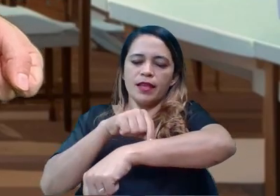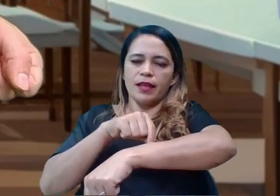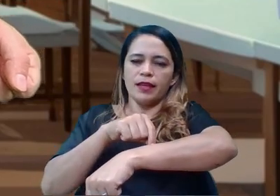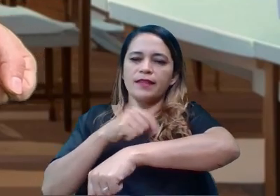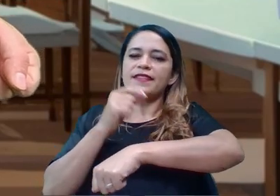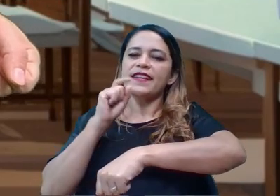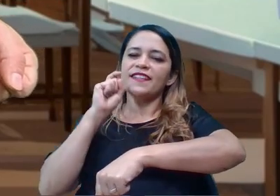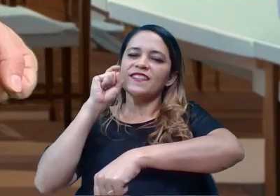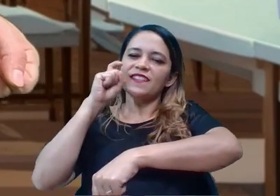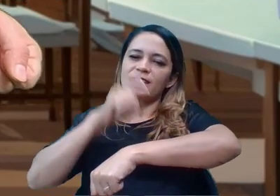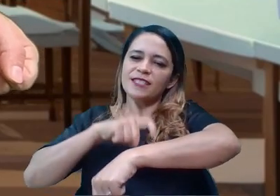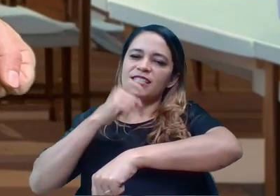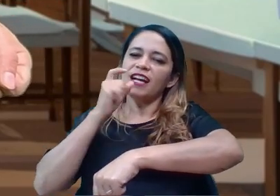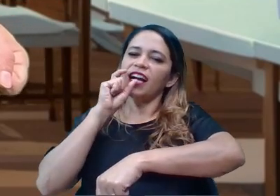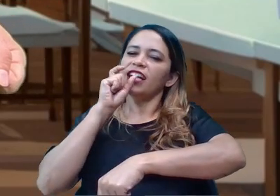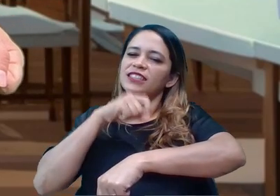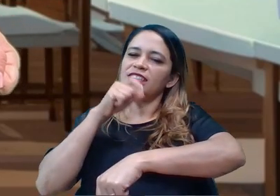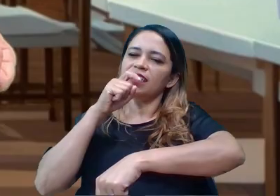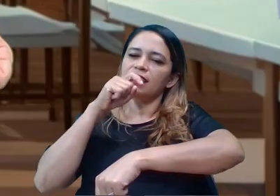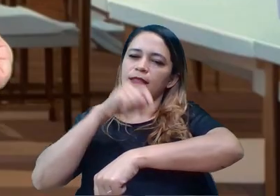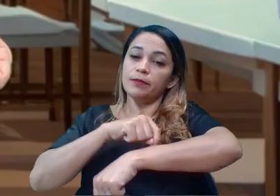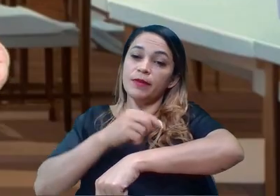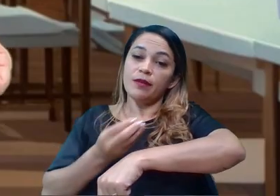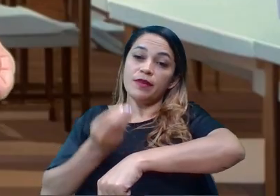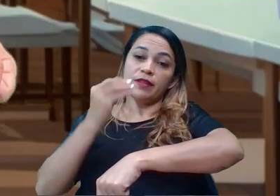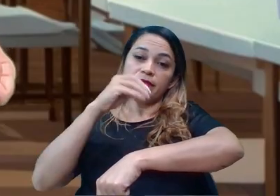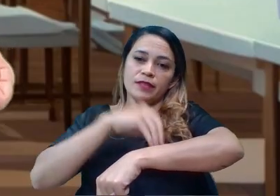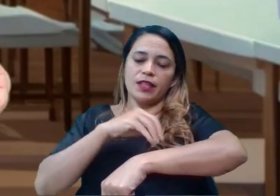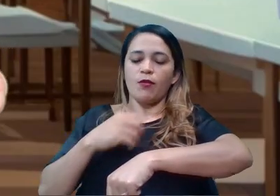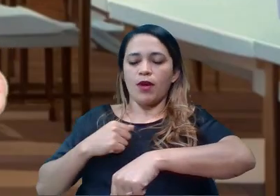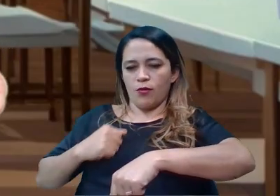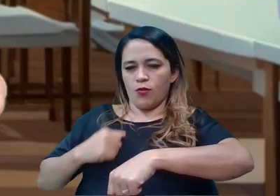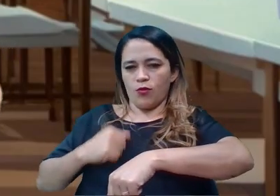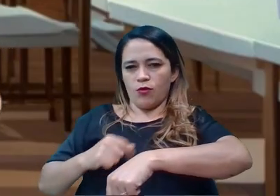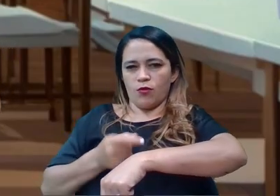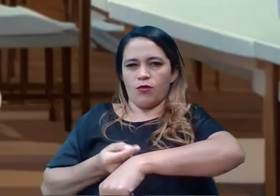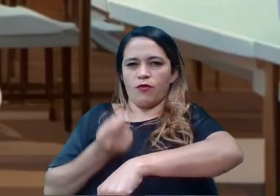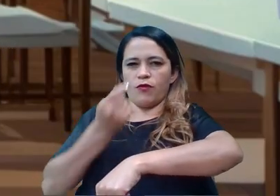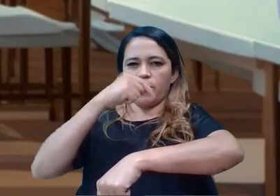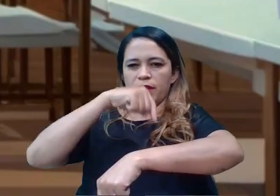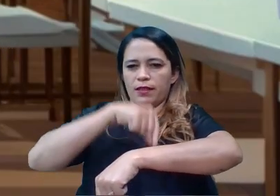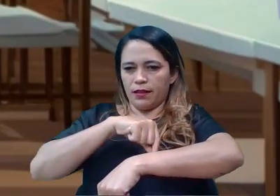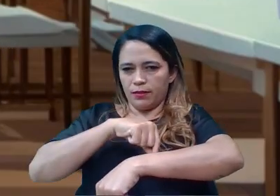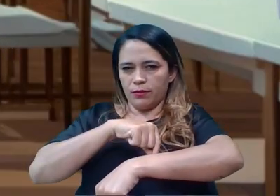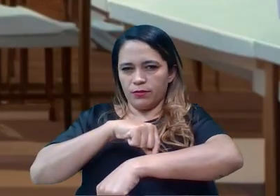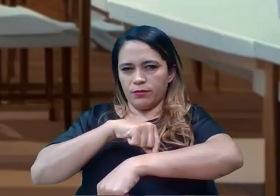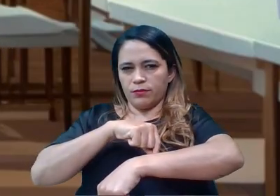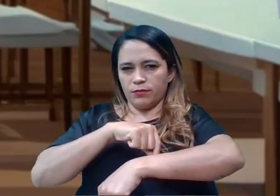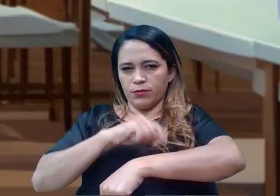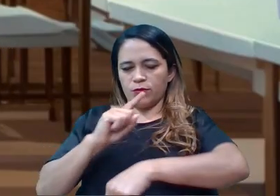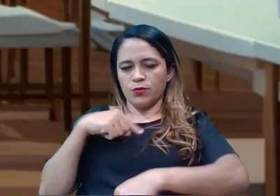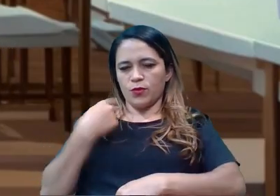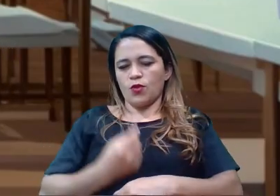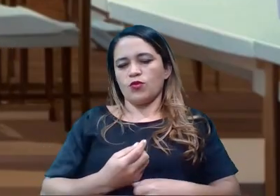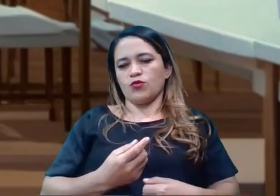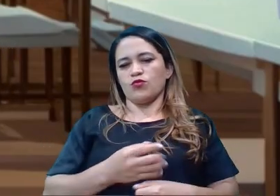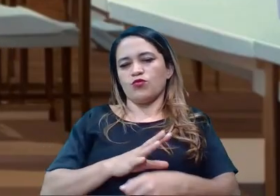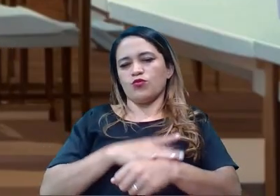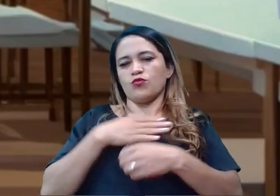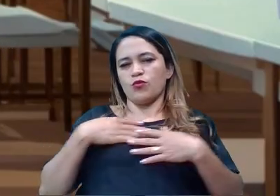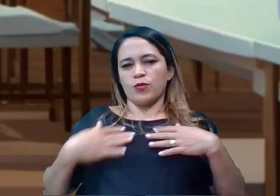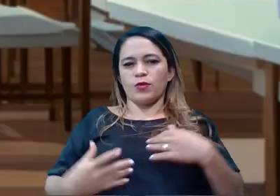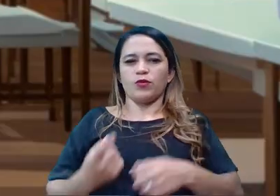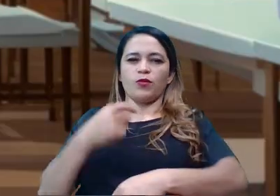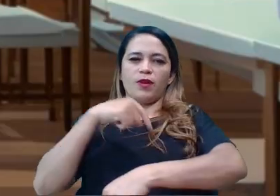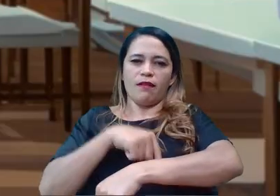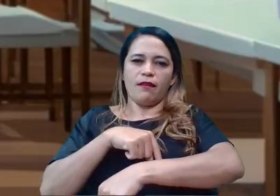ele acabou de abrir na picada dele. Ou seja, as fezes do barbeiro foram colocadas para dentro do nosso corpo. Aí, na hora que ele